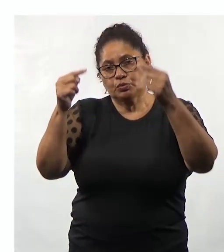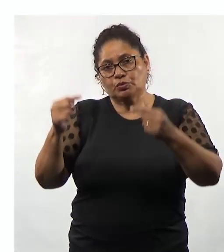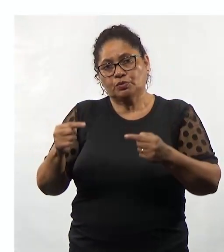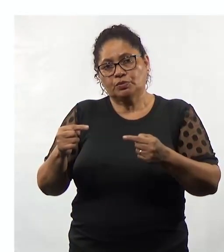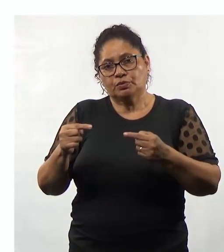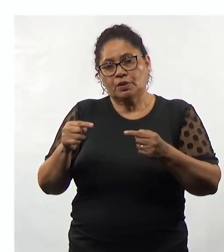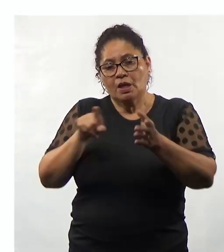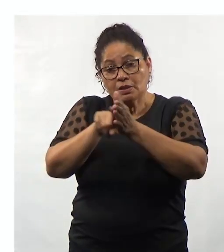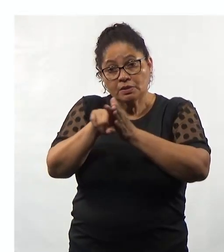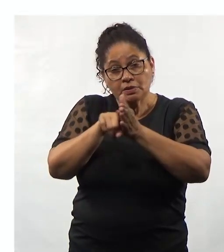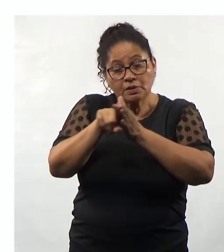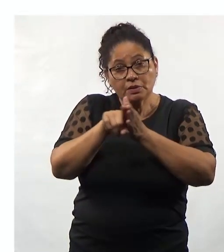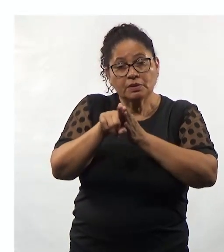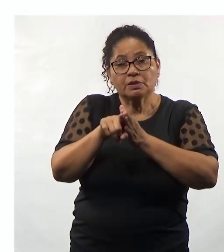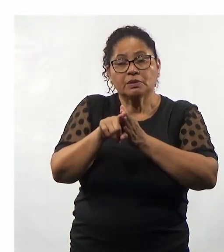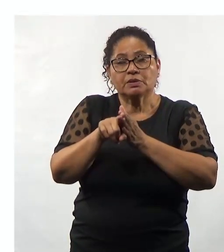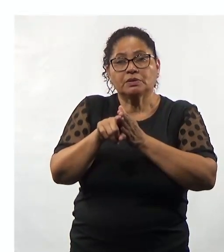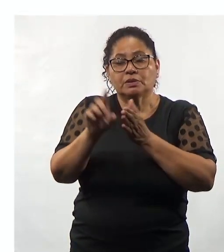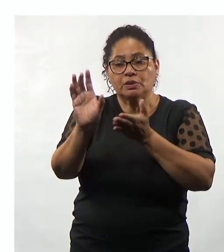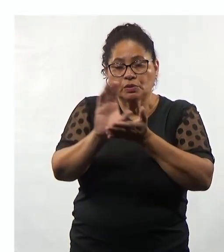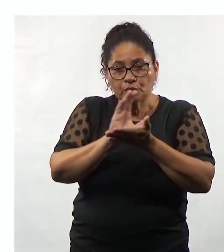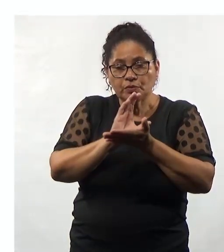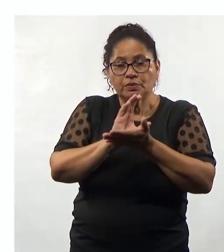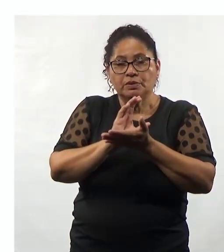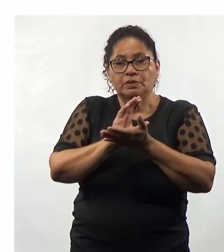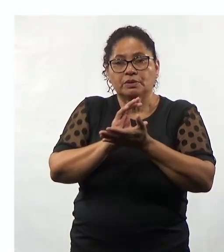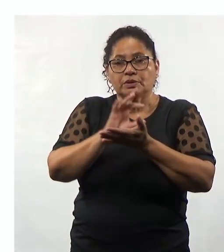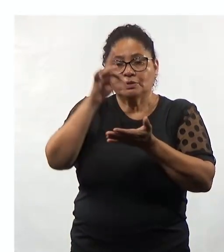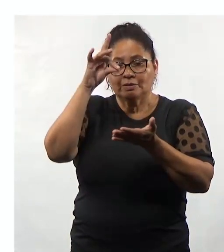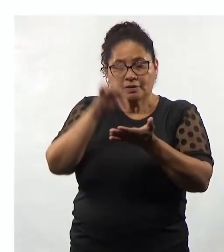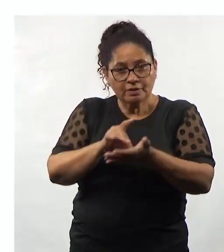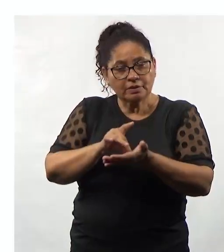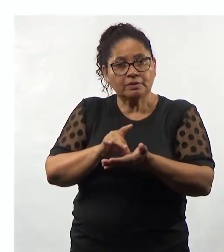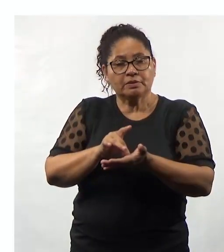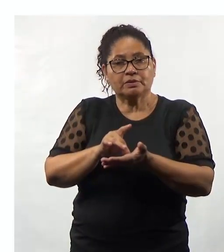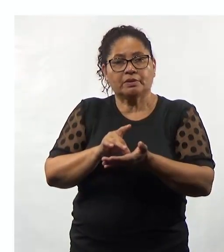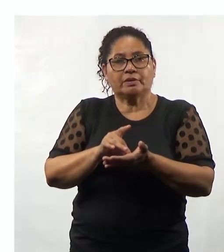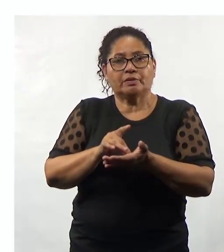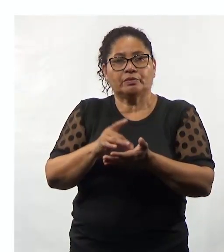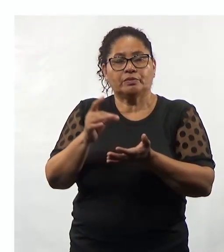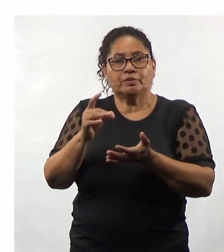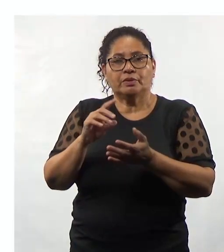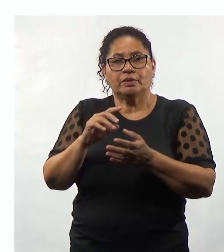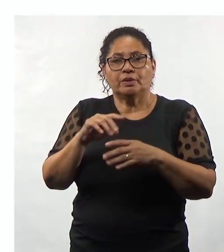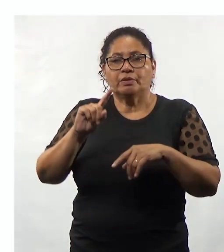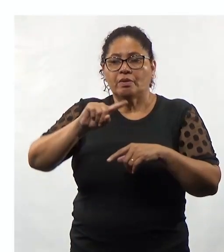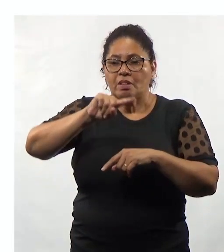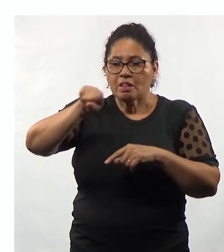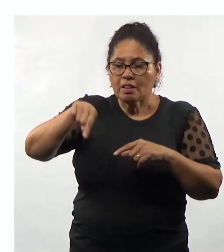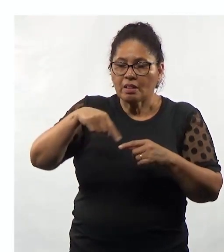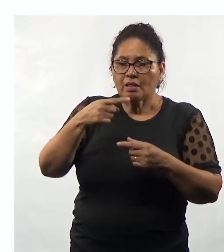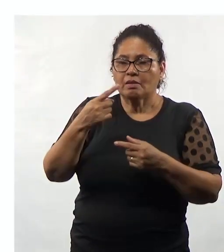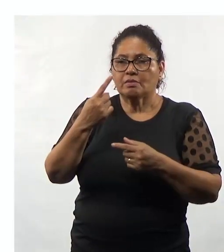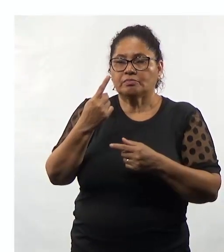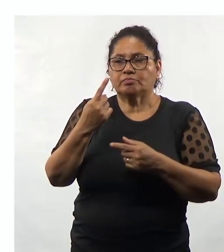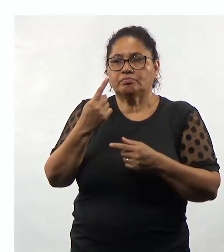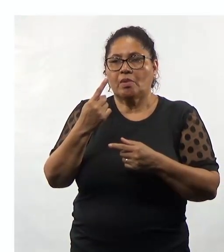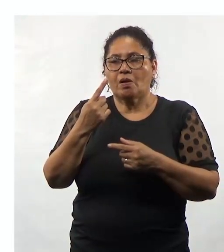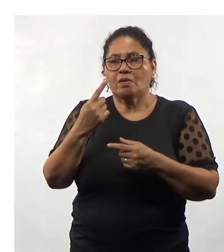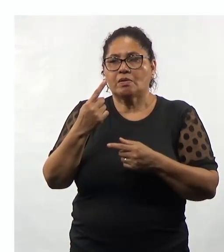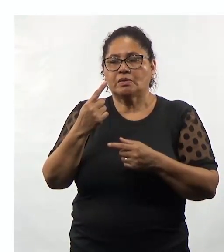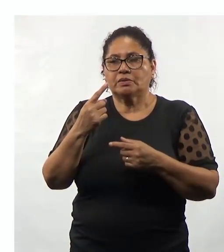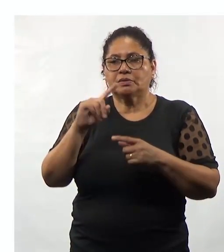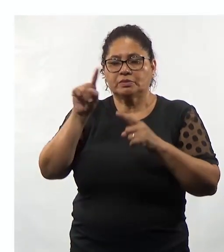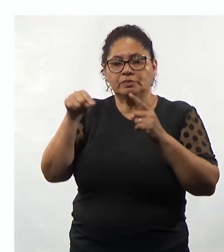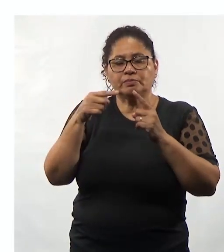critérios, analisar o balanceamento original, como nós vimos agora, e após a primeira rodada,